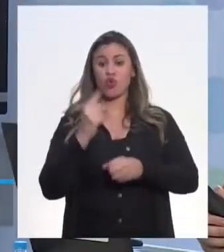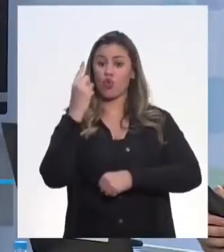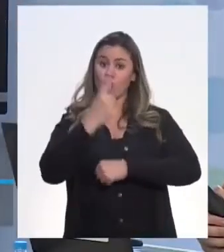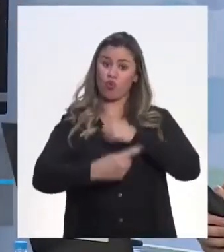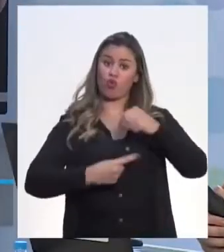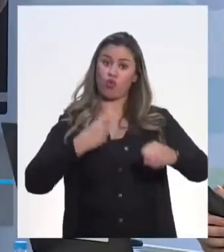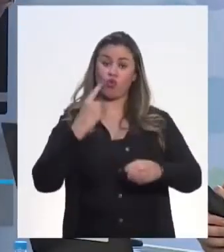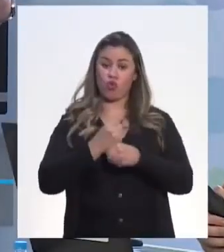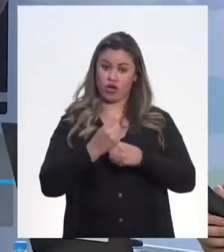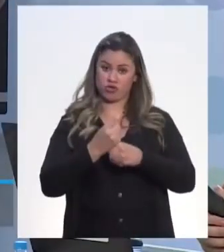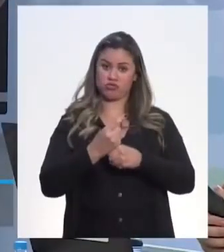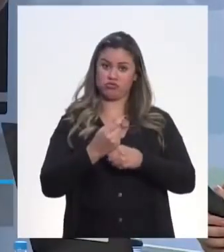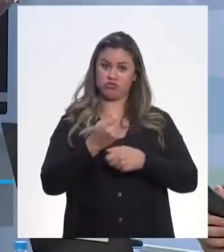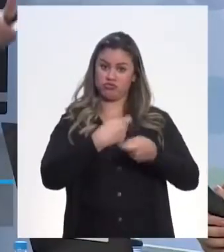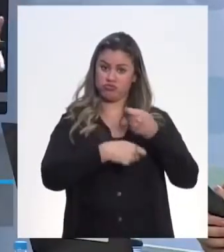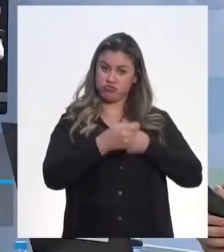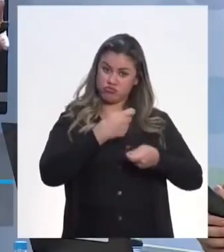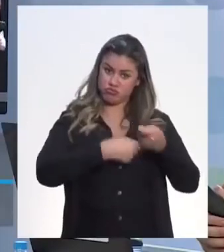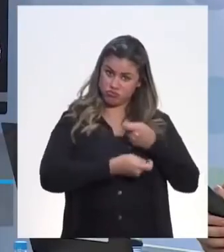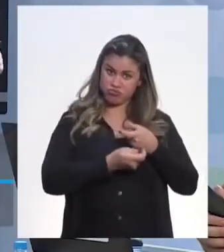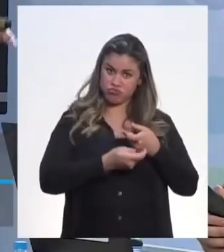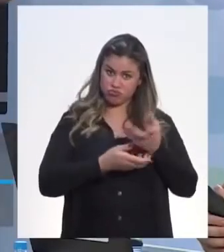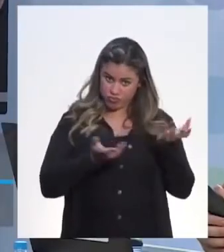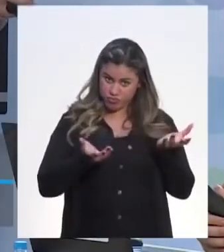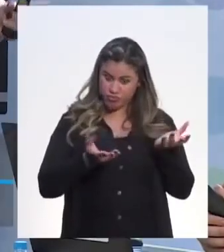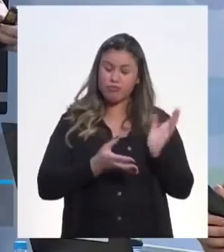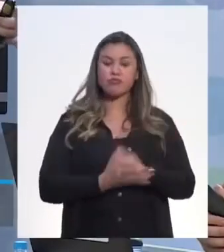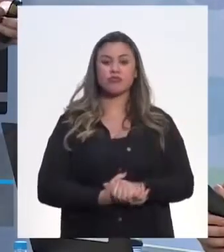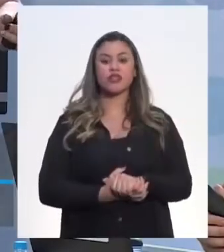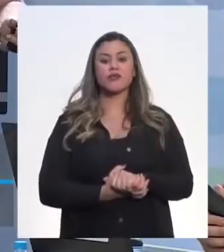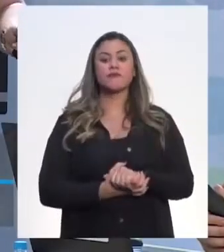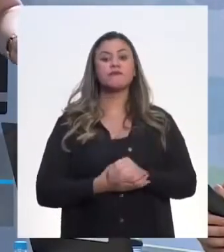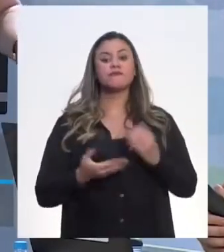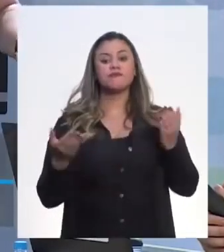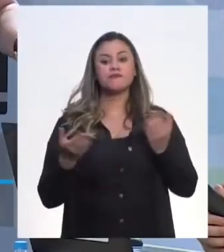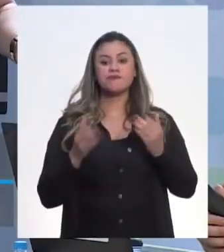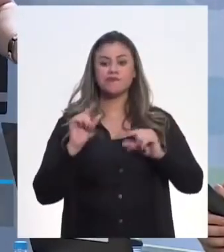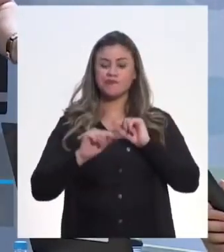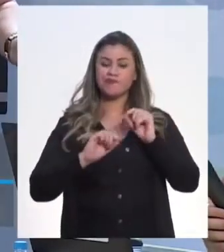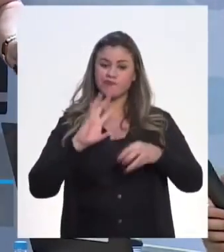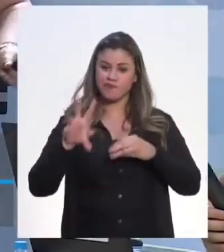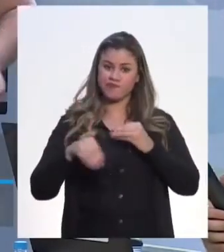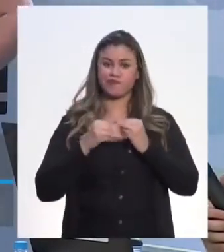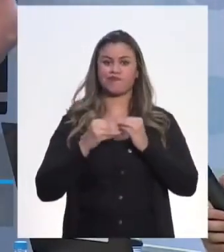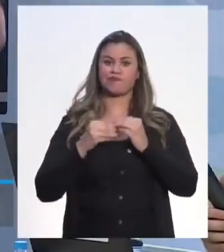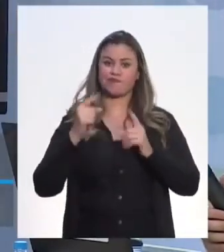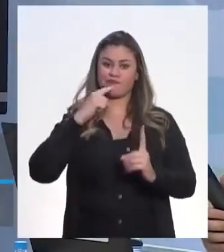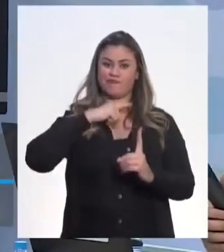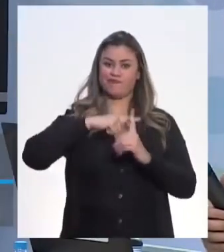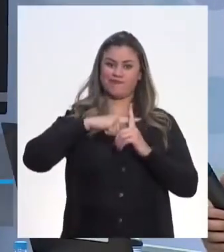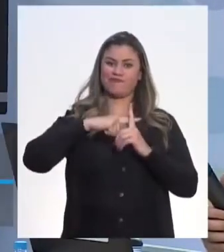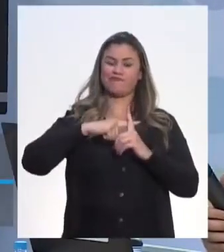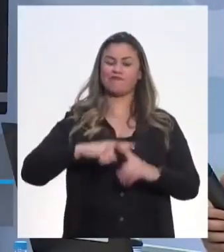descobrir quanto que ela economizou no ano inteiro agora que eu faça uma adição